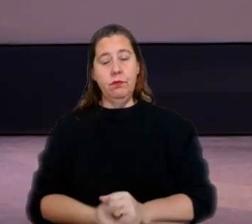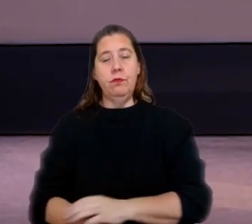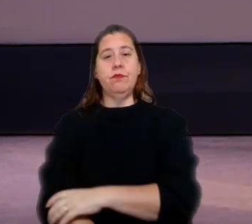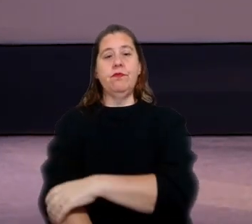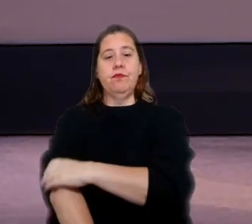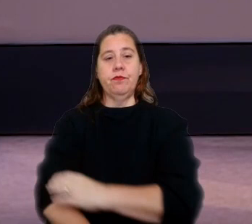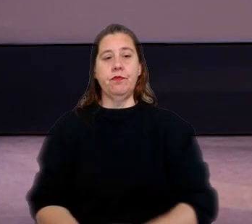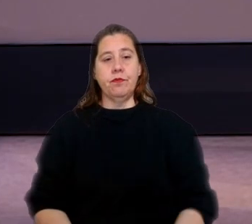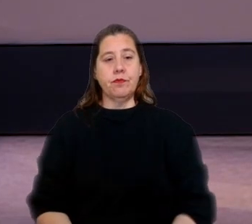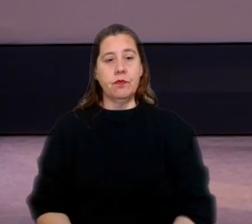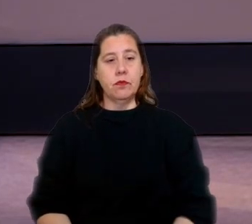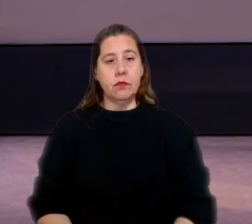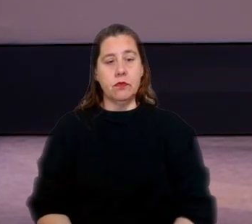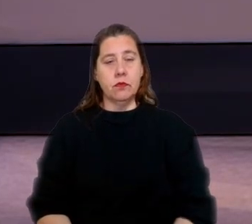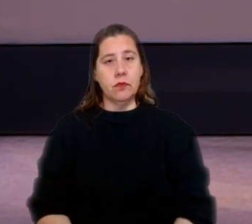as coisas.